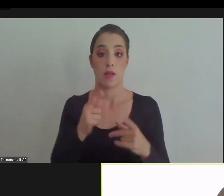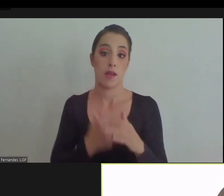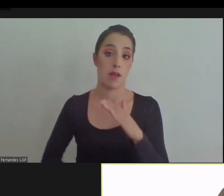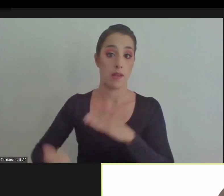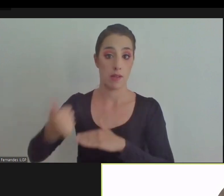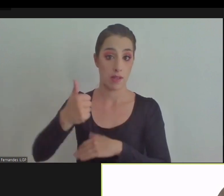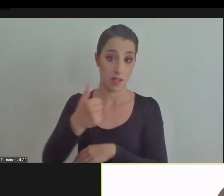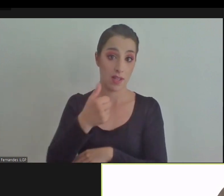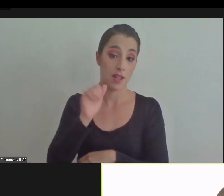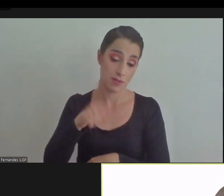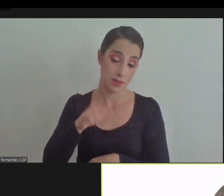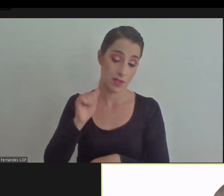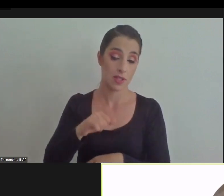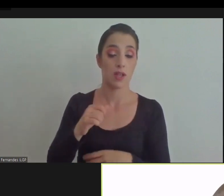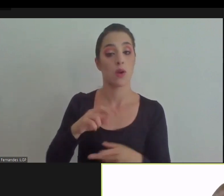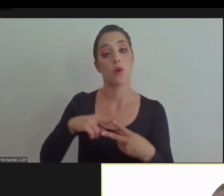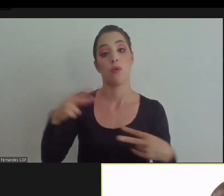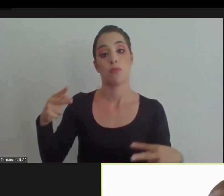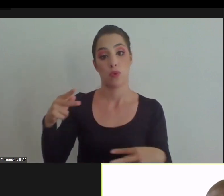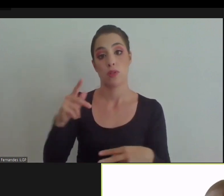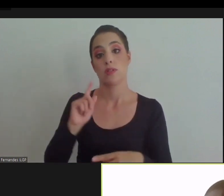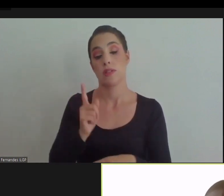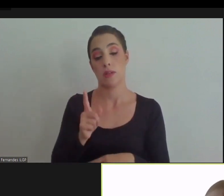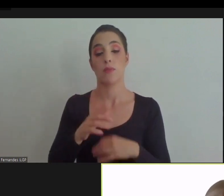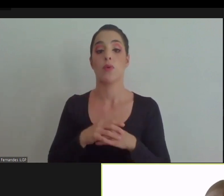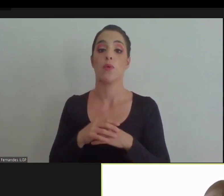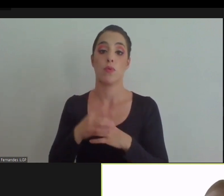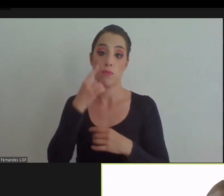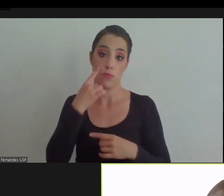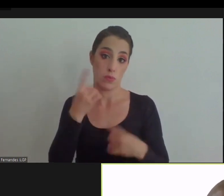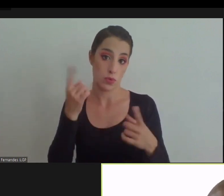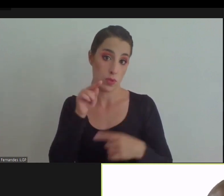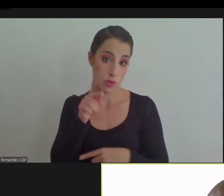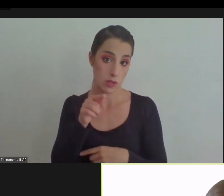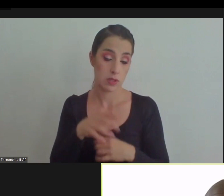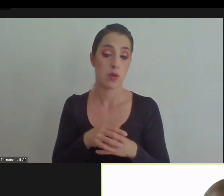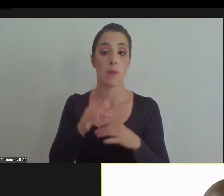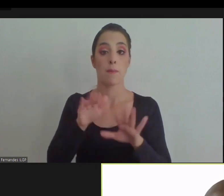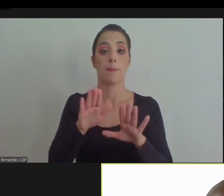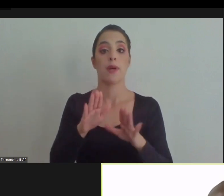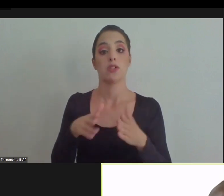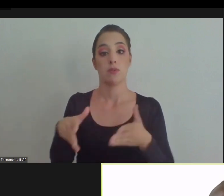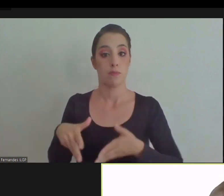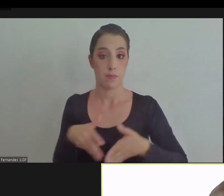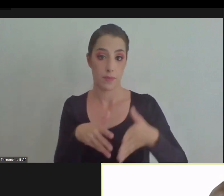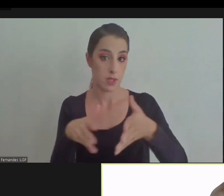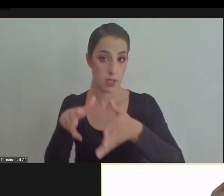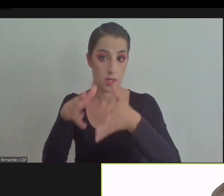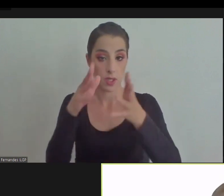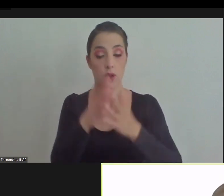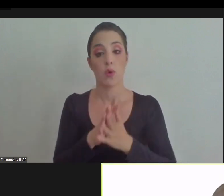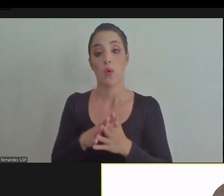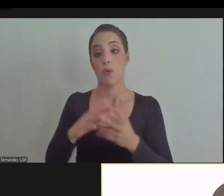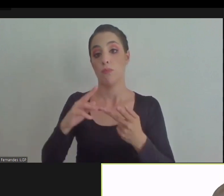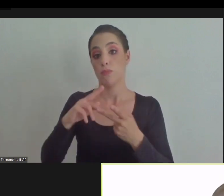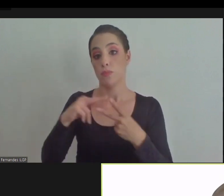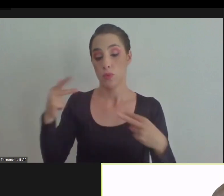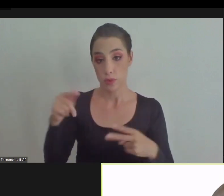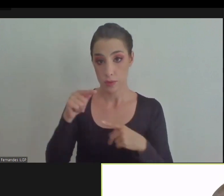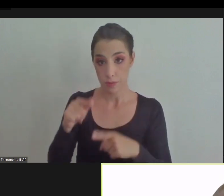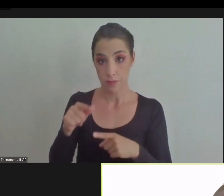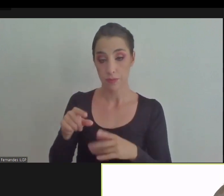tanto que o município de Quisico introduziu, mas, em paralelo, o município de Dondo no centro do país, na província